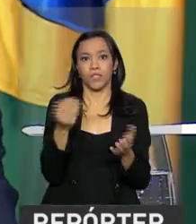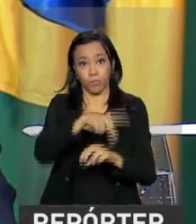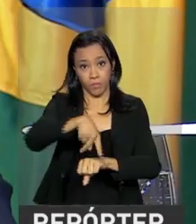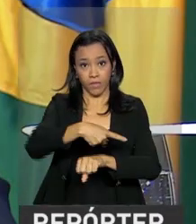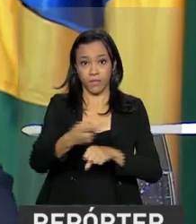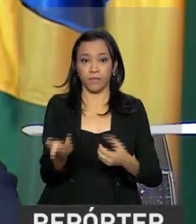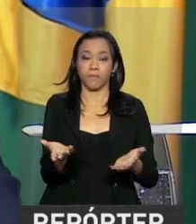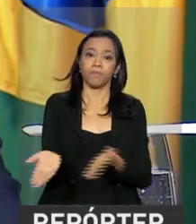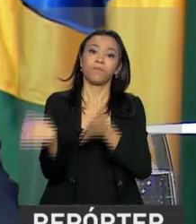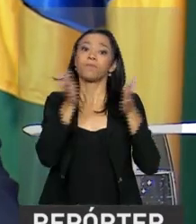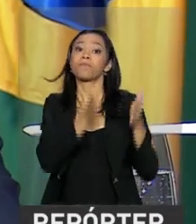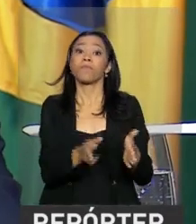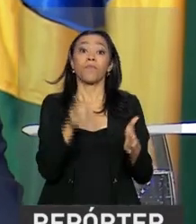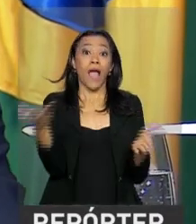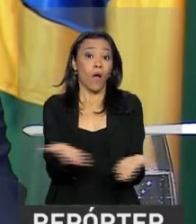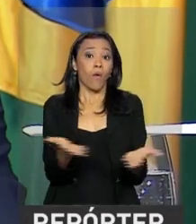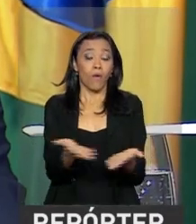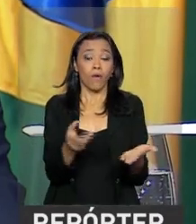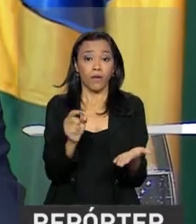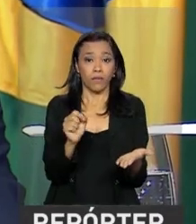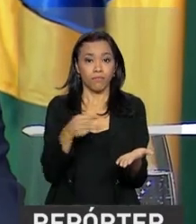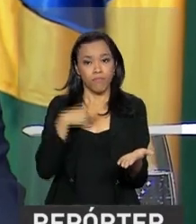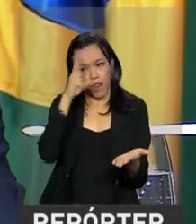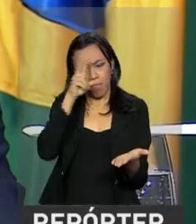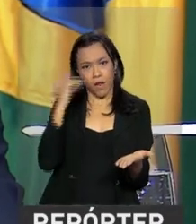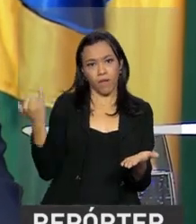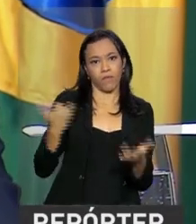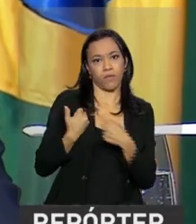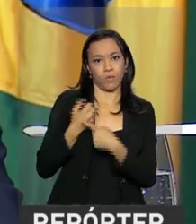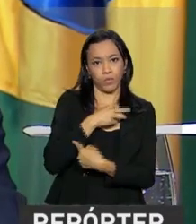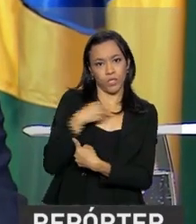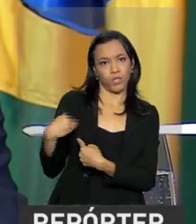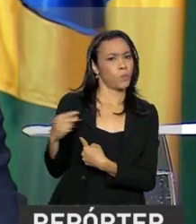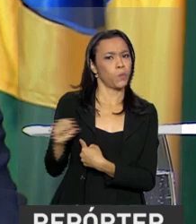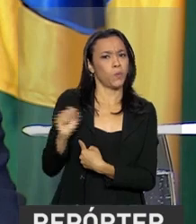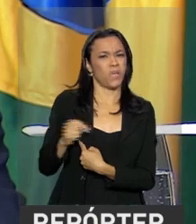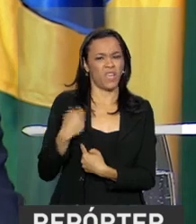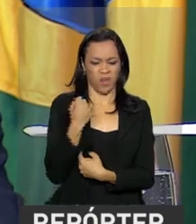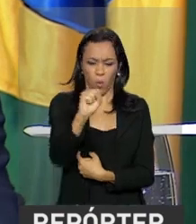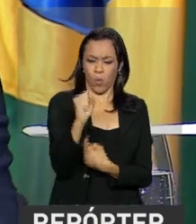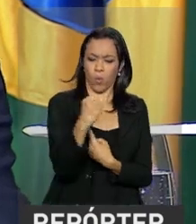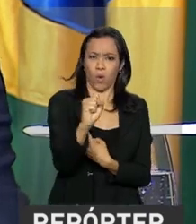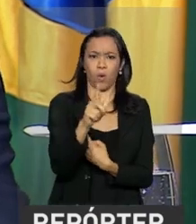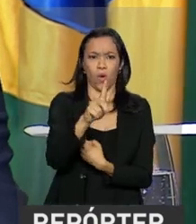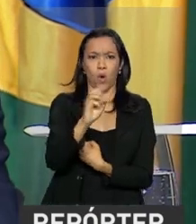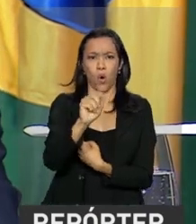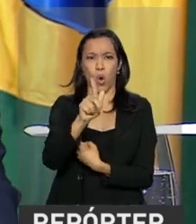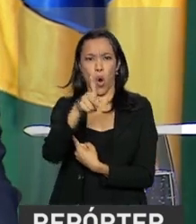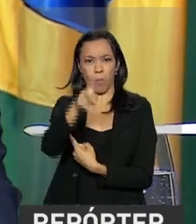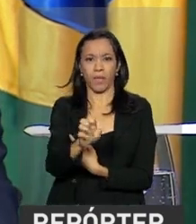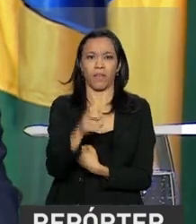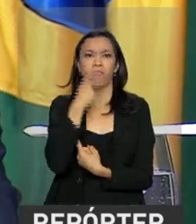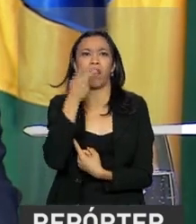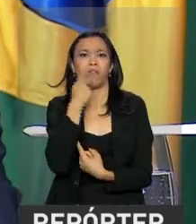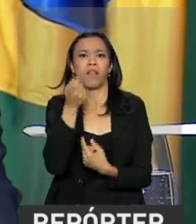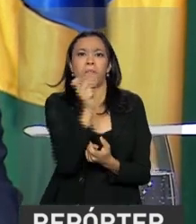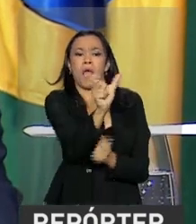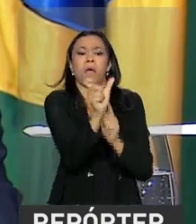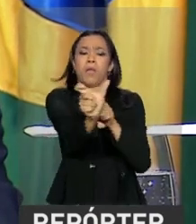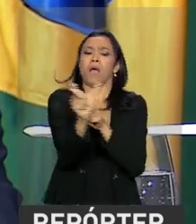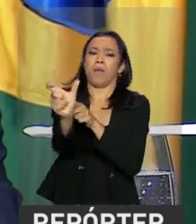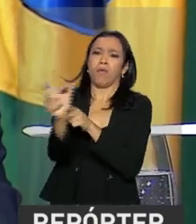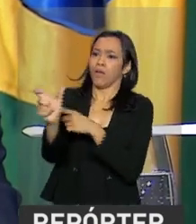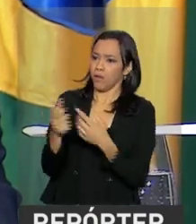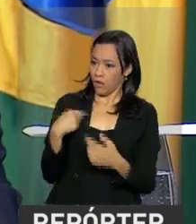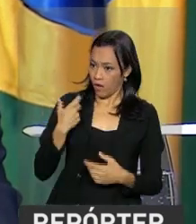o país contestar a partir de agora me lembrava o ministro Moreira né essa coisa de golpista vez em quando você vai um lugar golpista golpista diz